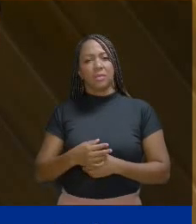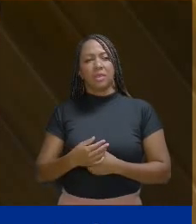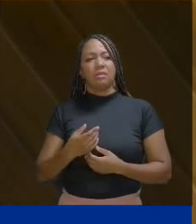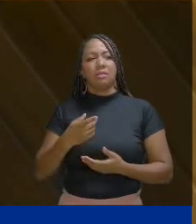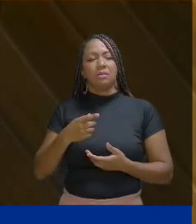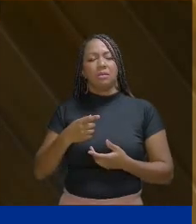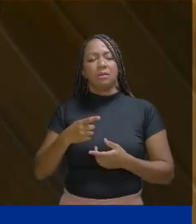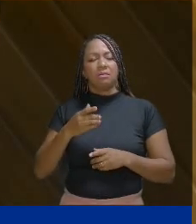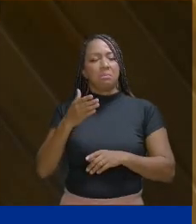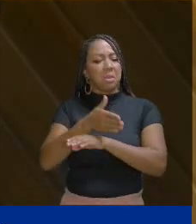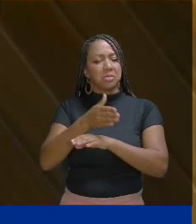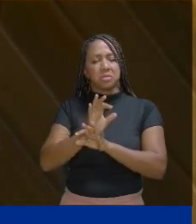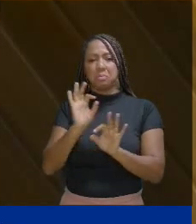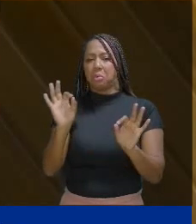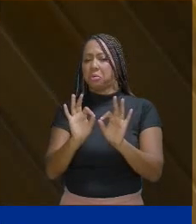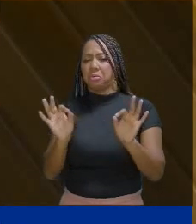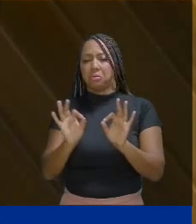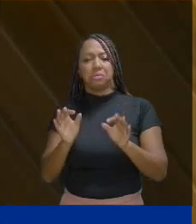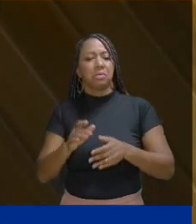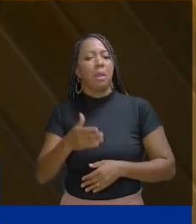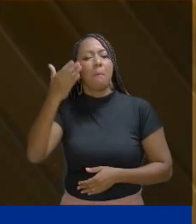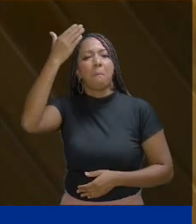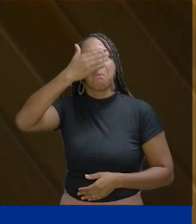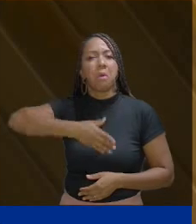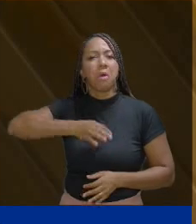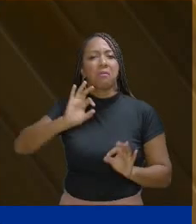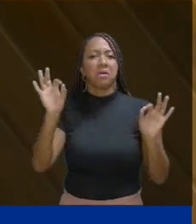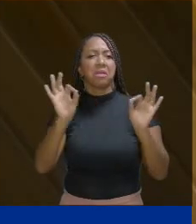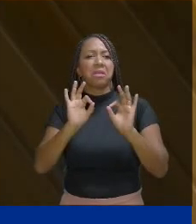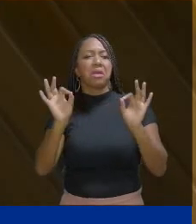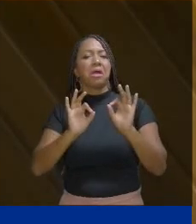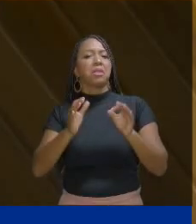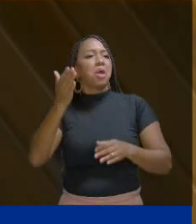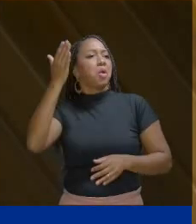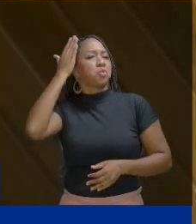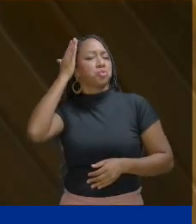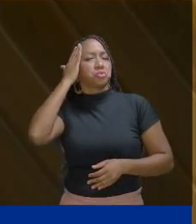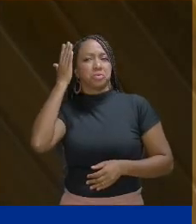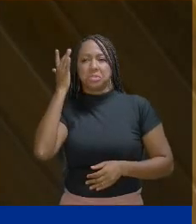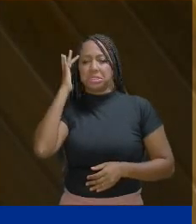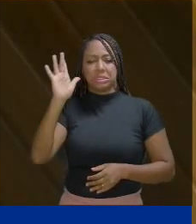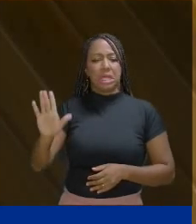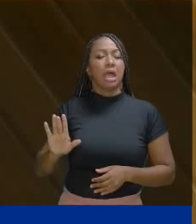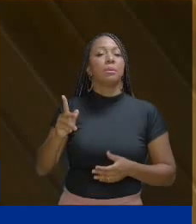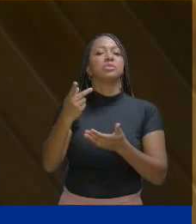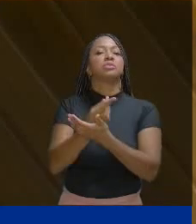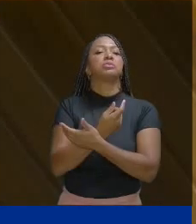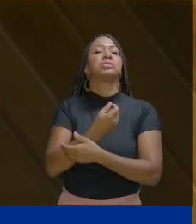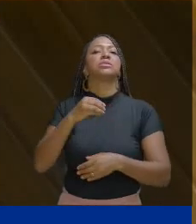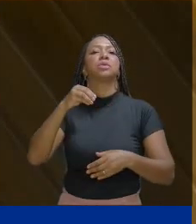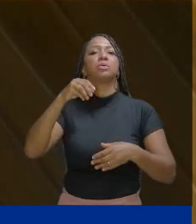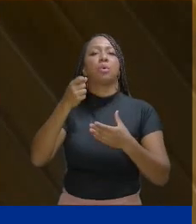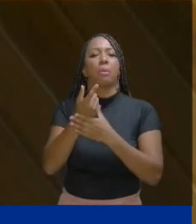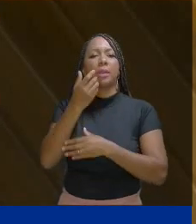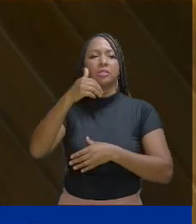ilícitos apontados, sustentando que não há provas de sua anuência ou envolvimento na suposta compra de